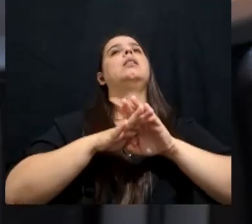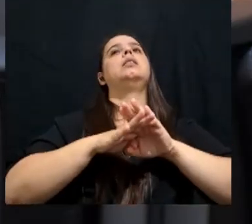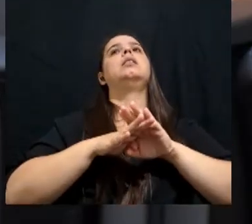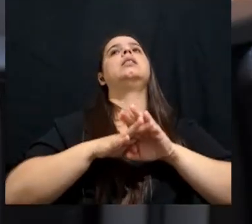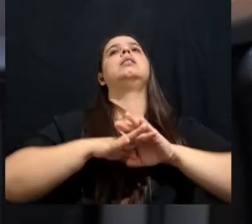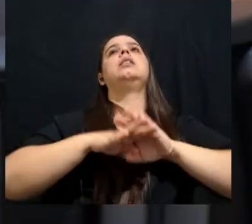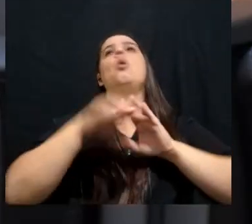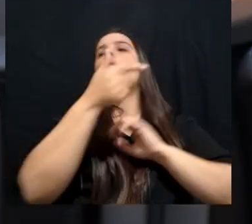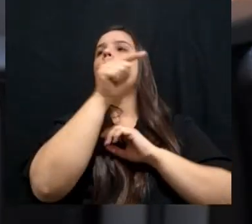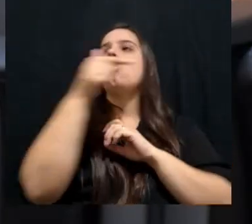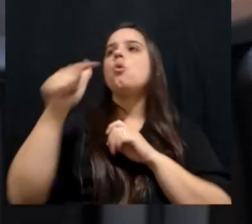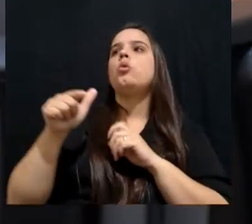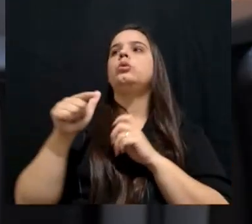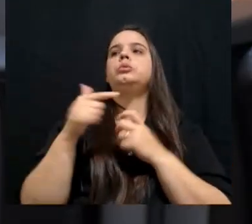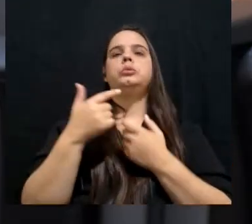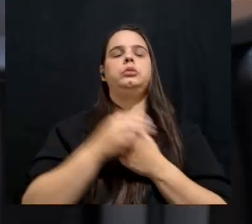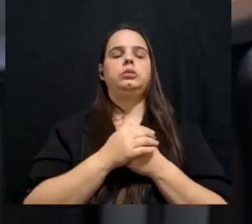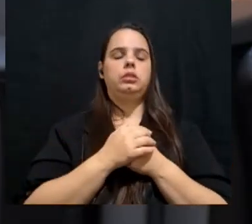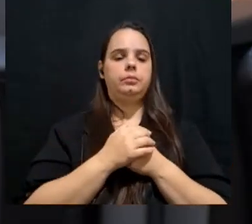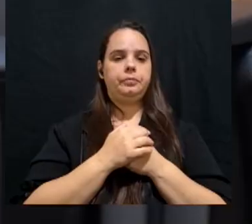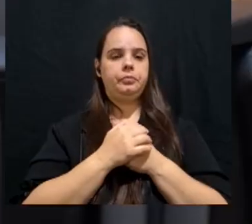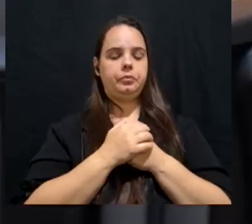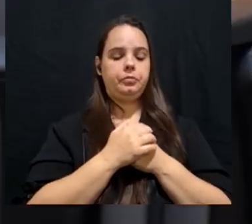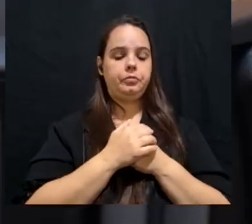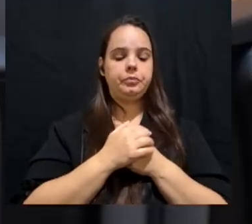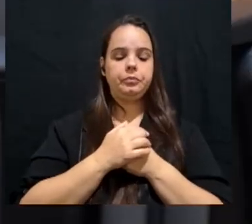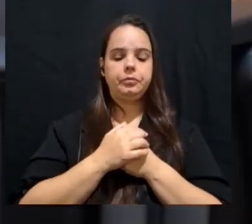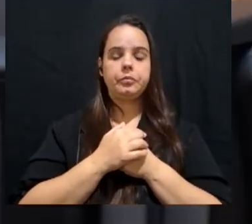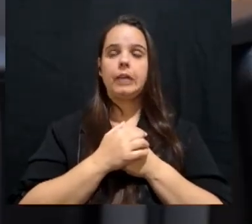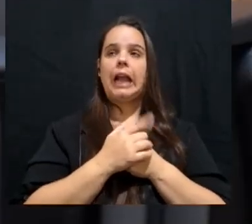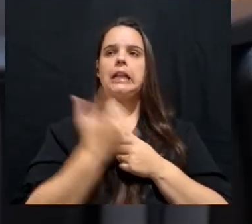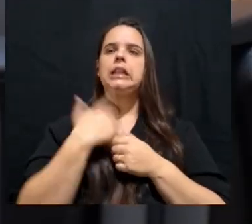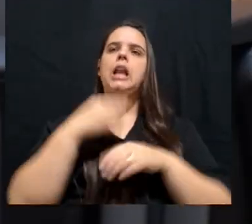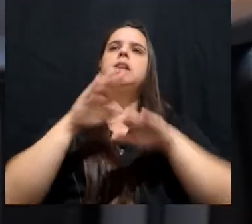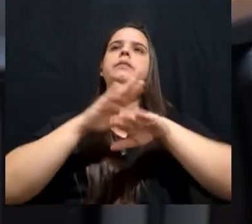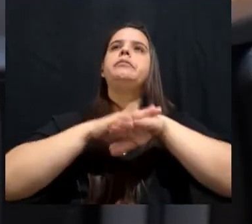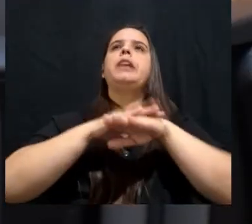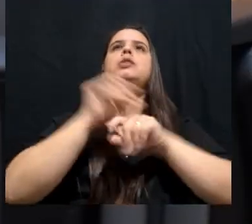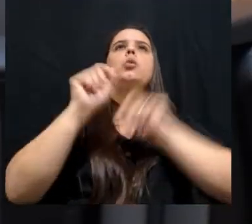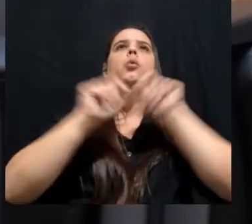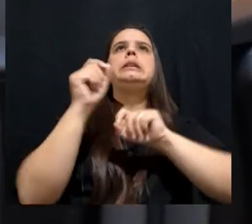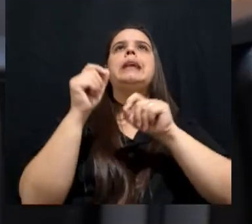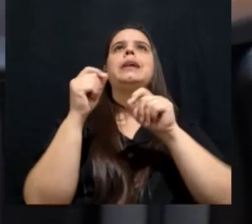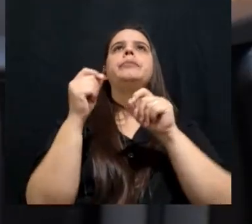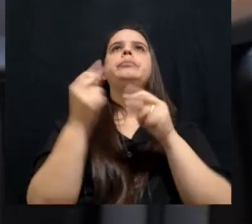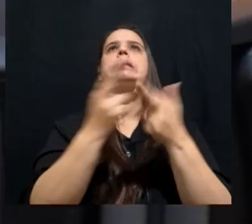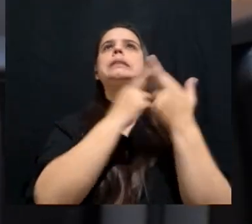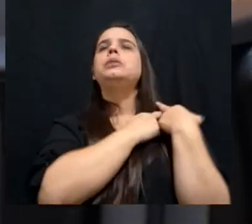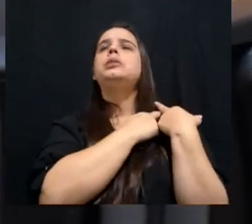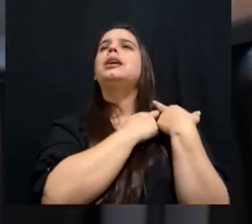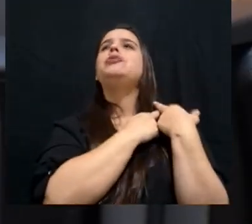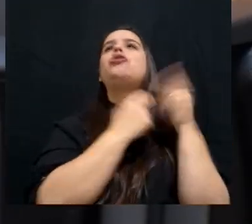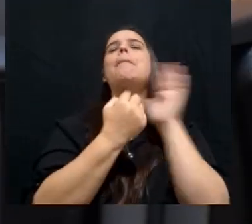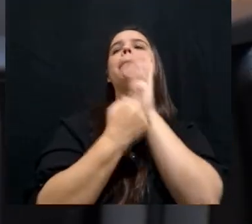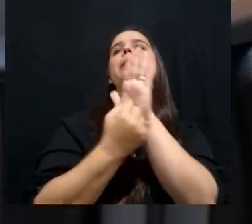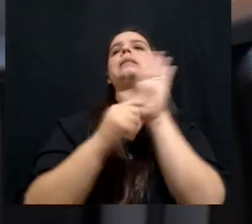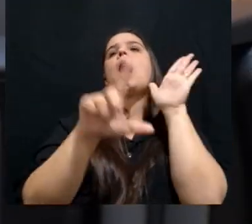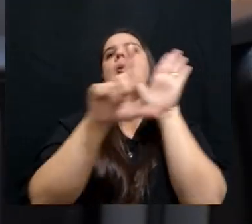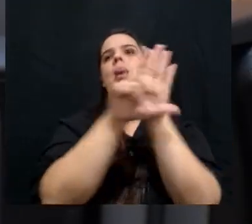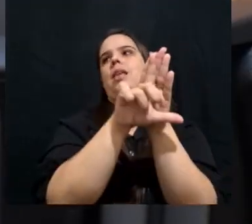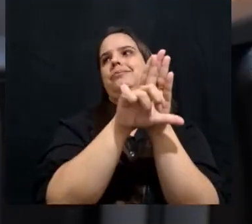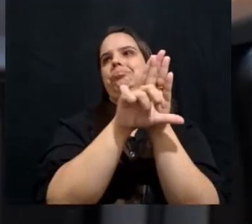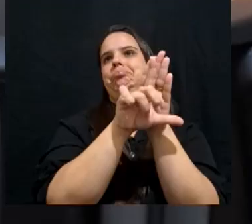meu partido, e ele se comprometeu em apresentar essa lei de regulamentação para a